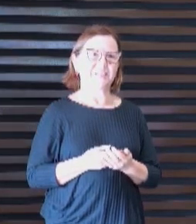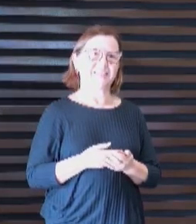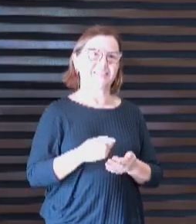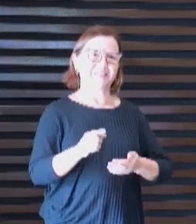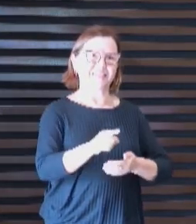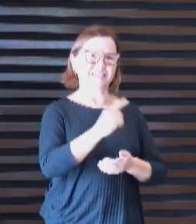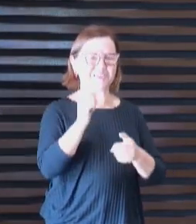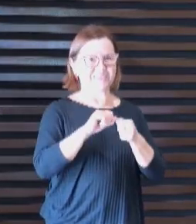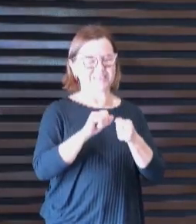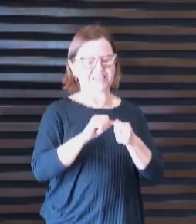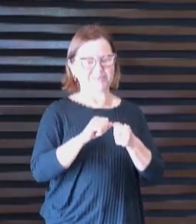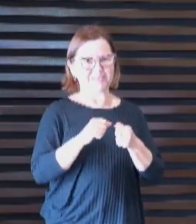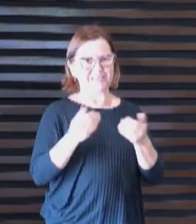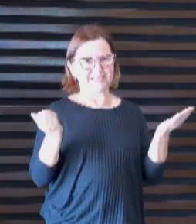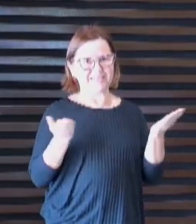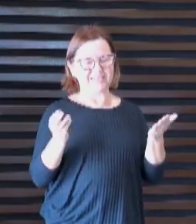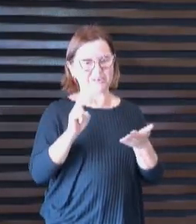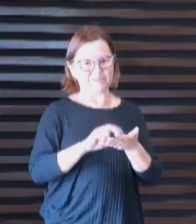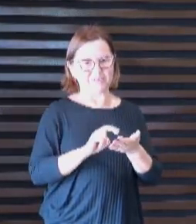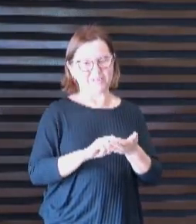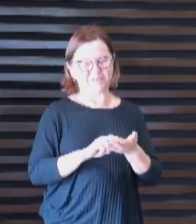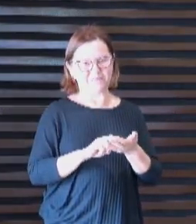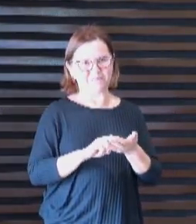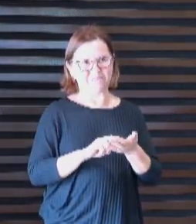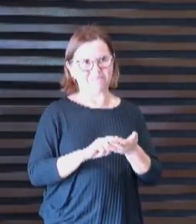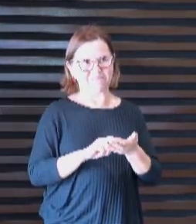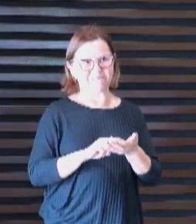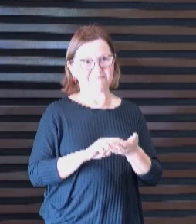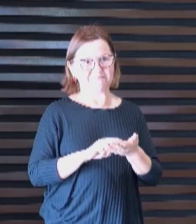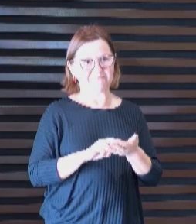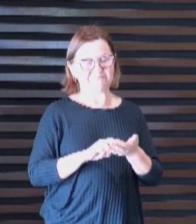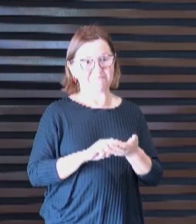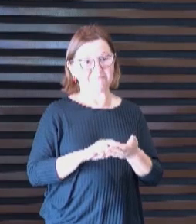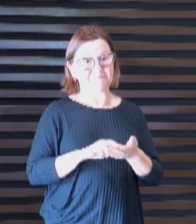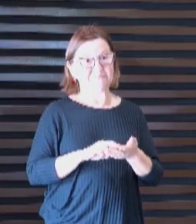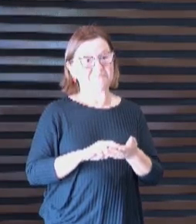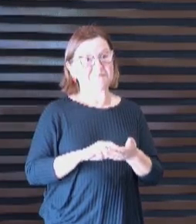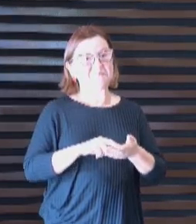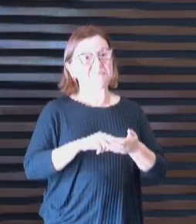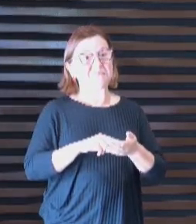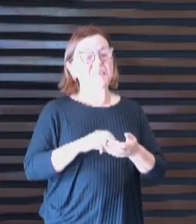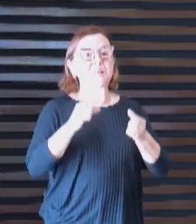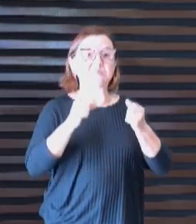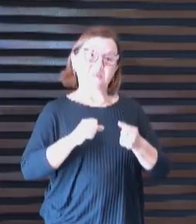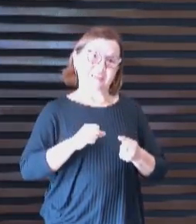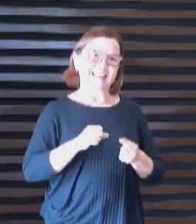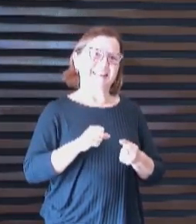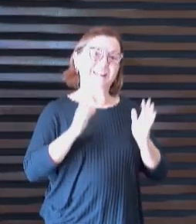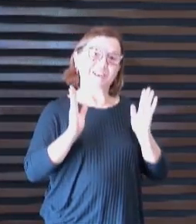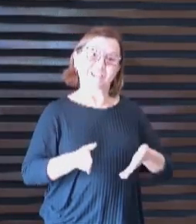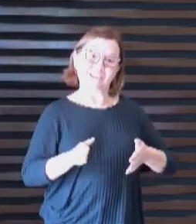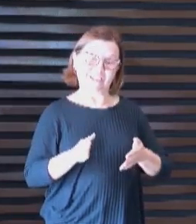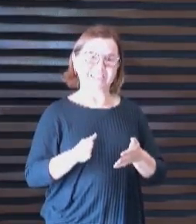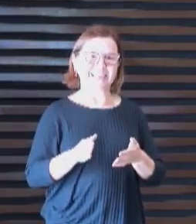nessa manhã, ele deveria ter sido feito um mês atrás, um pouco mais de um mês atrás, mas